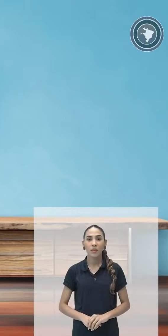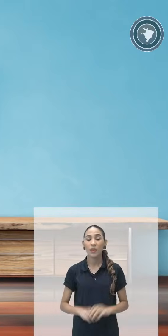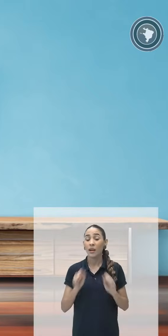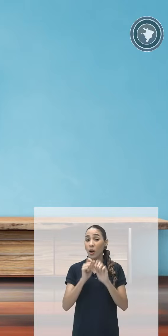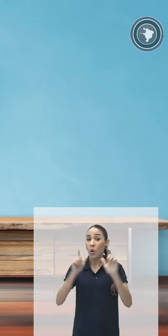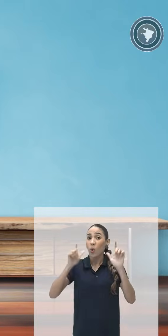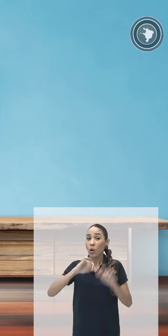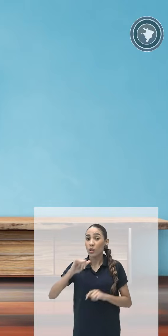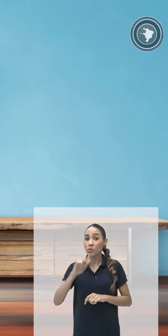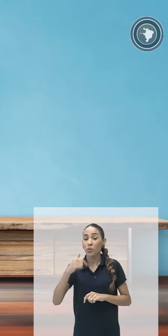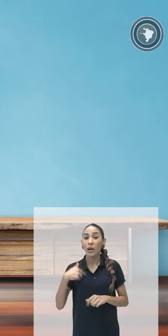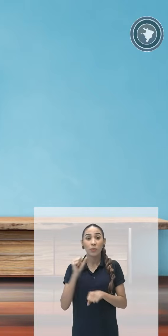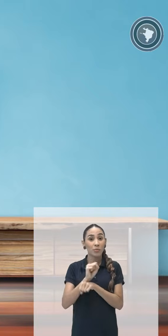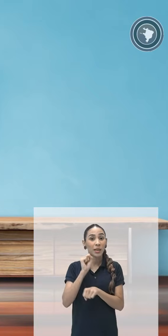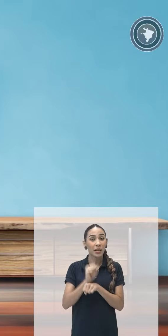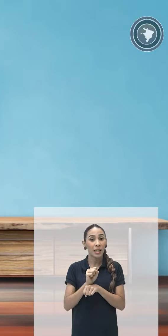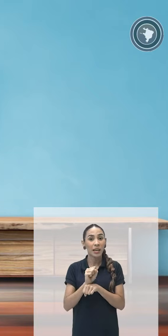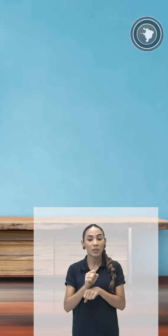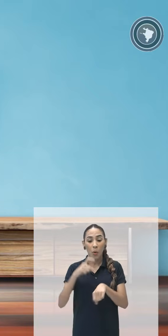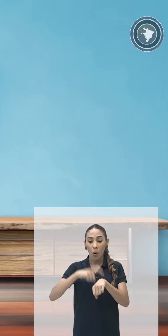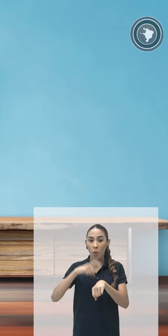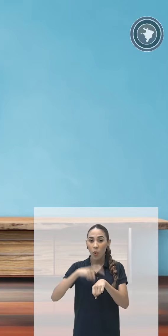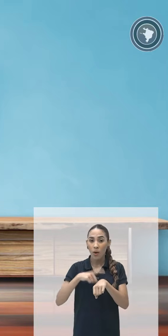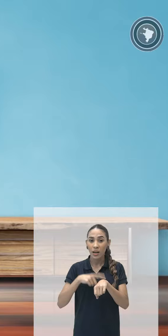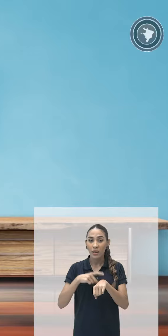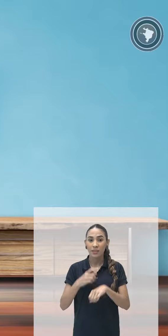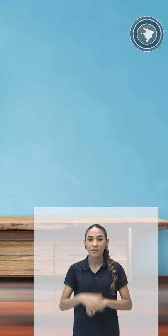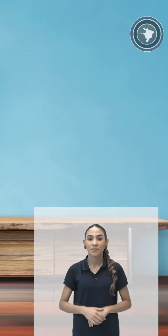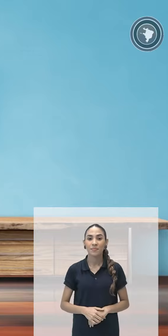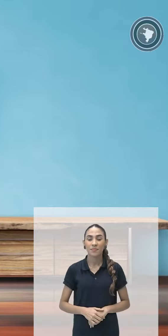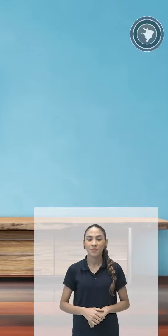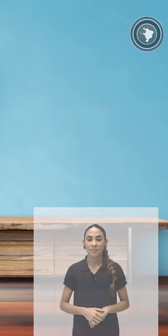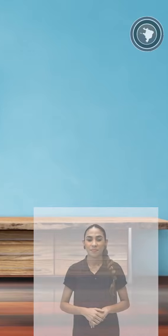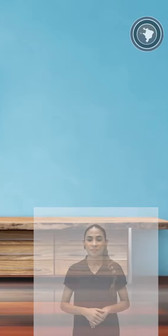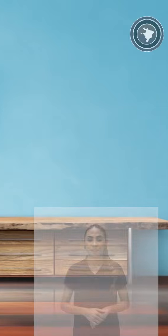Acorda, Ju, já tô te esperando. Olha a hora.